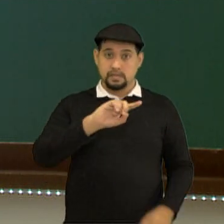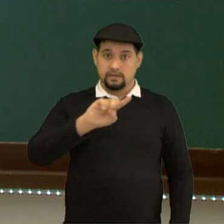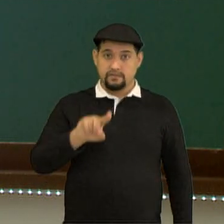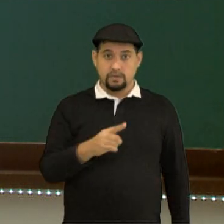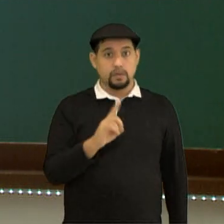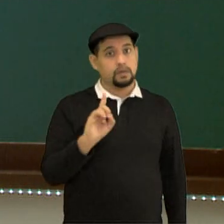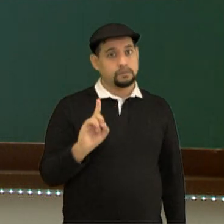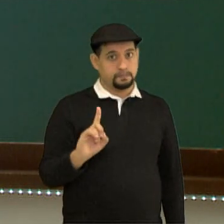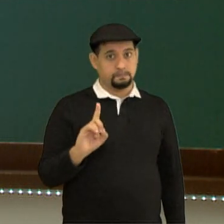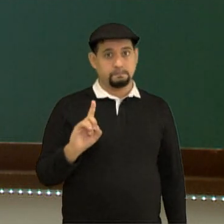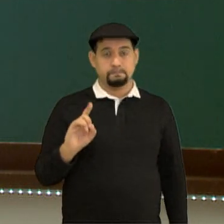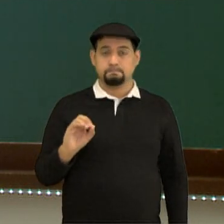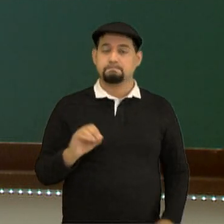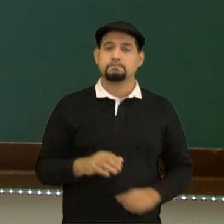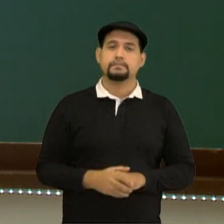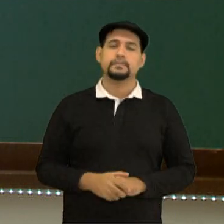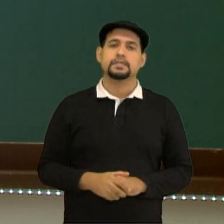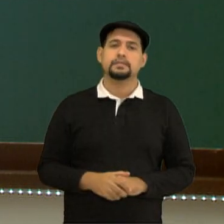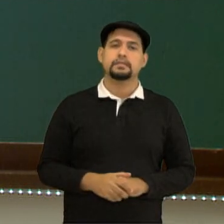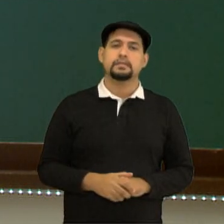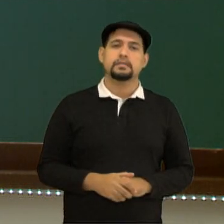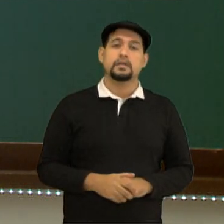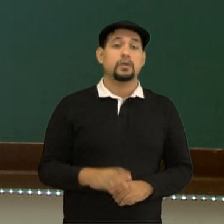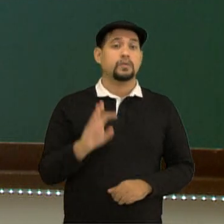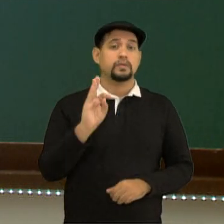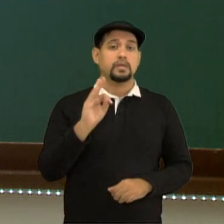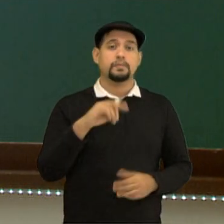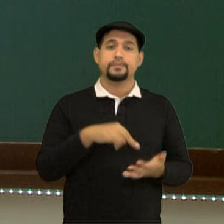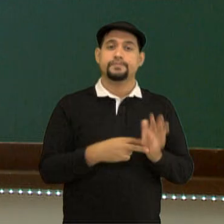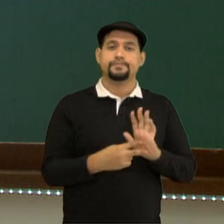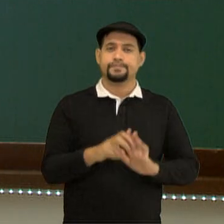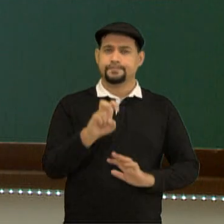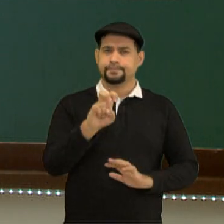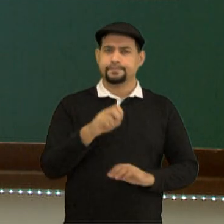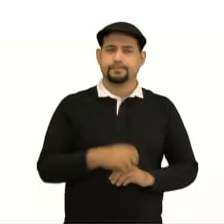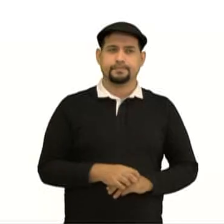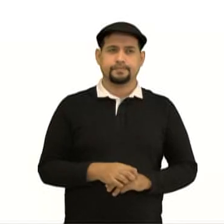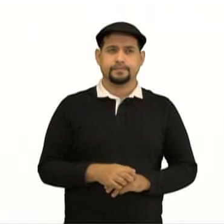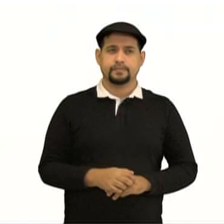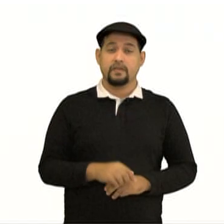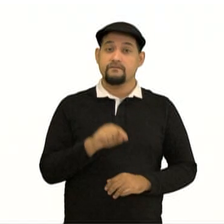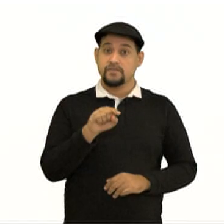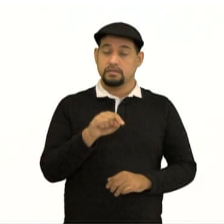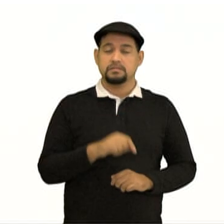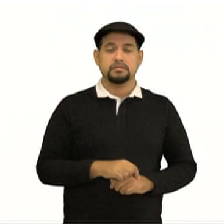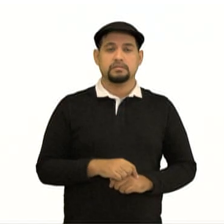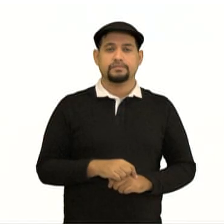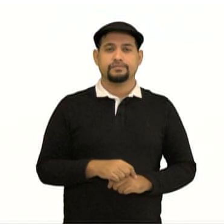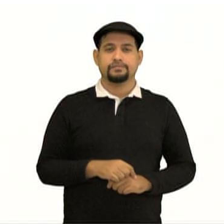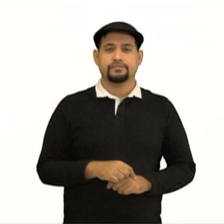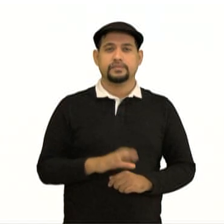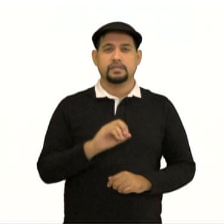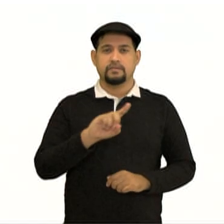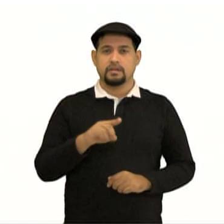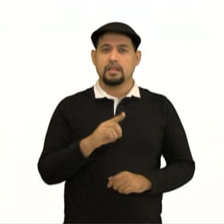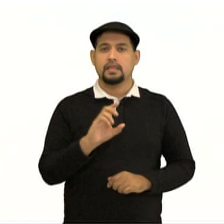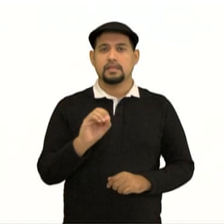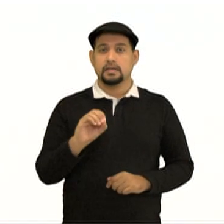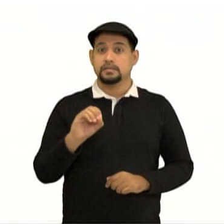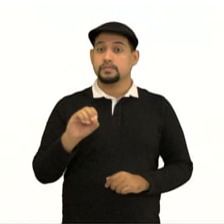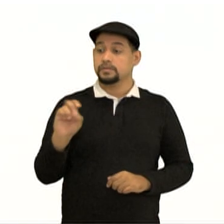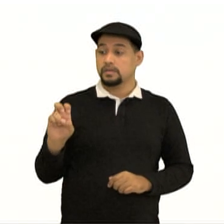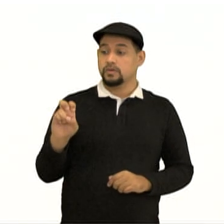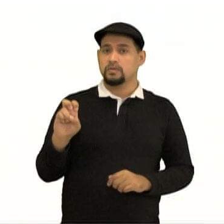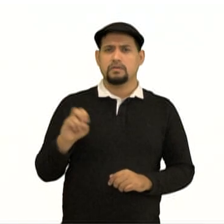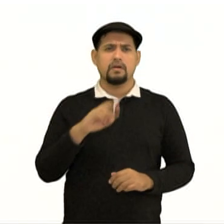0,1, 0,10 é a mesma coisa, e o tempo 5. Multiplico 0,10 por 5, 0,50. Este